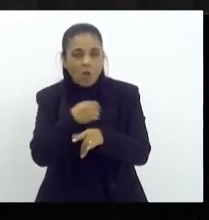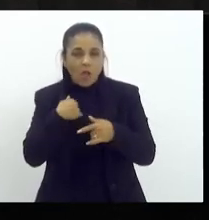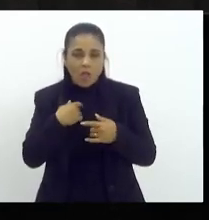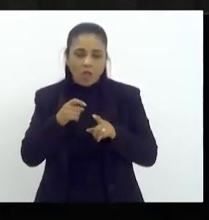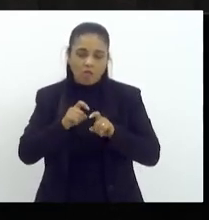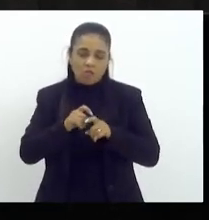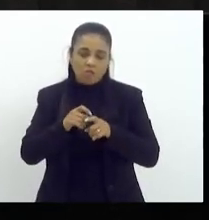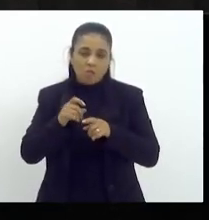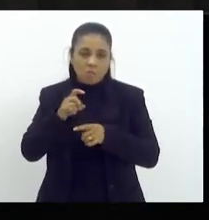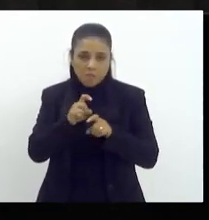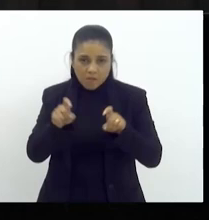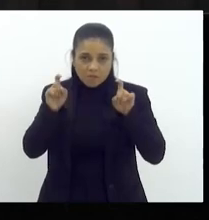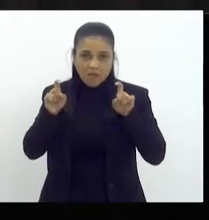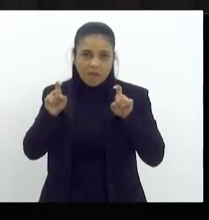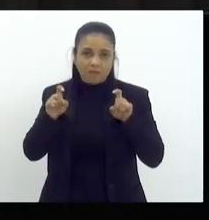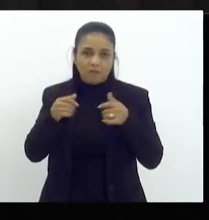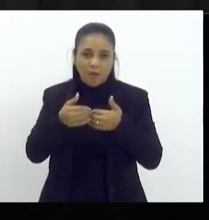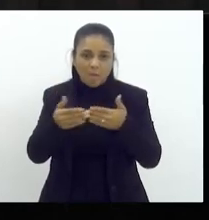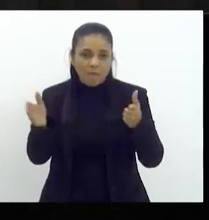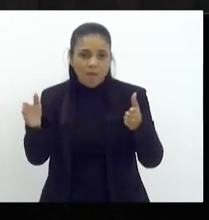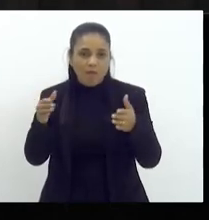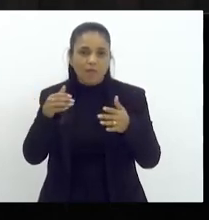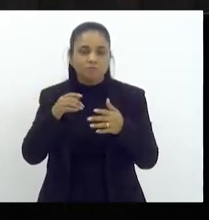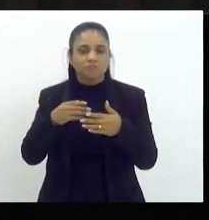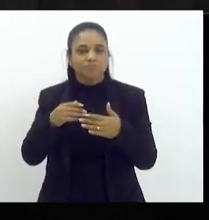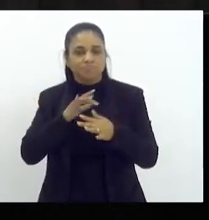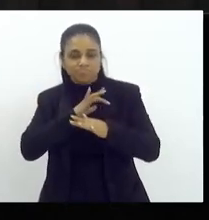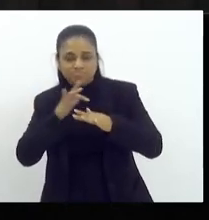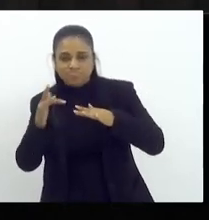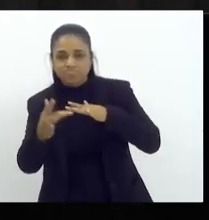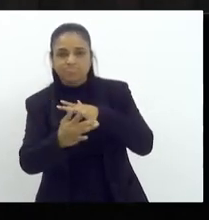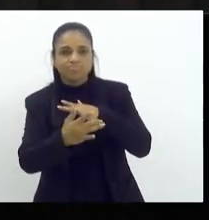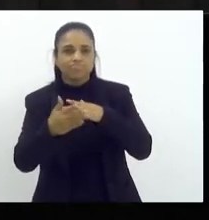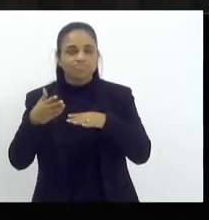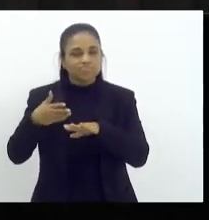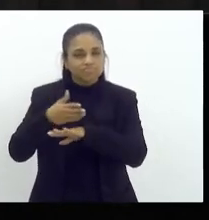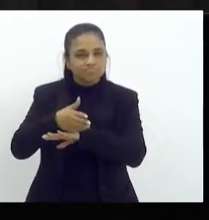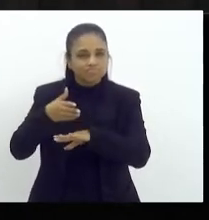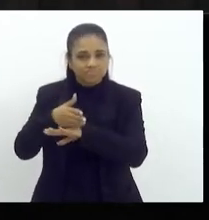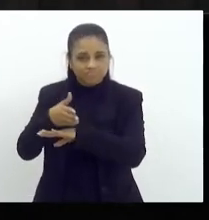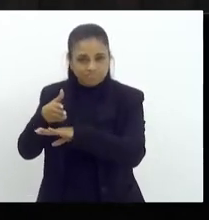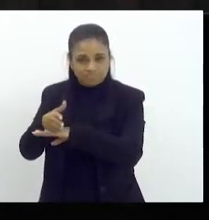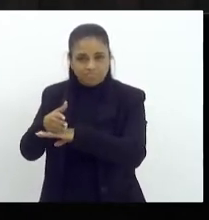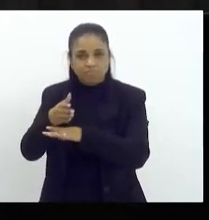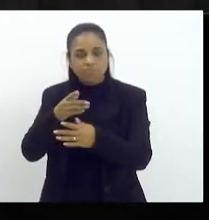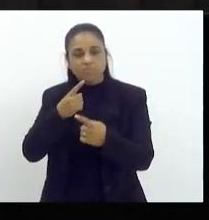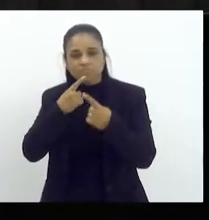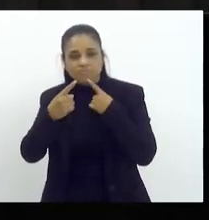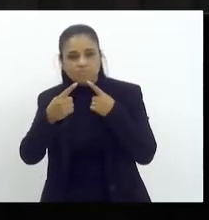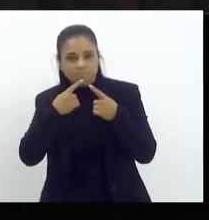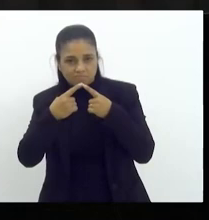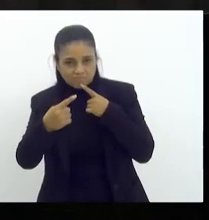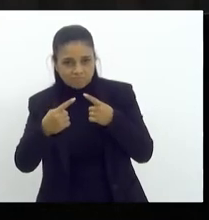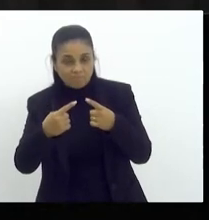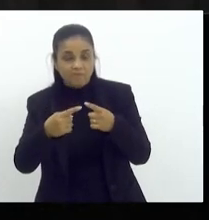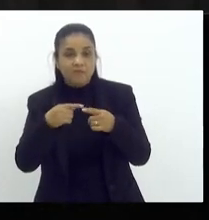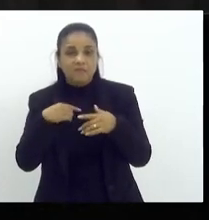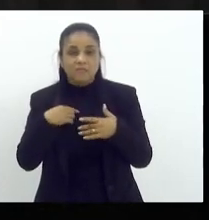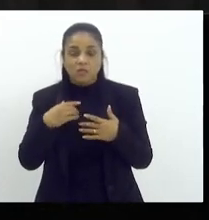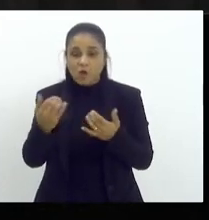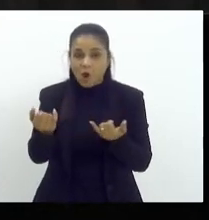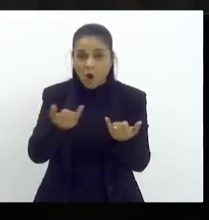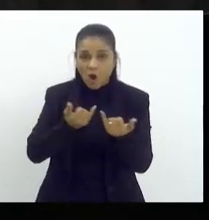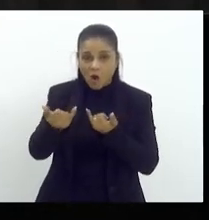abertas para a população que tem os canais acessíveis para todo mundo e que houve o desespero dessas pessoas